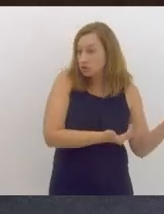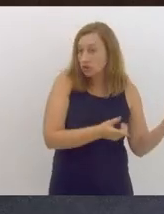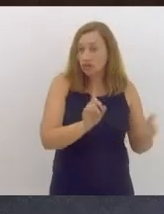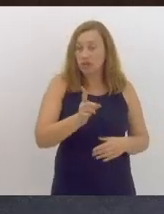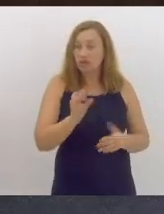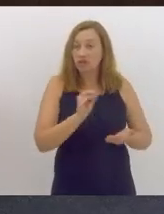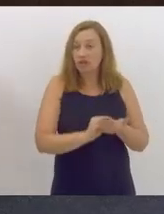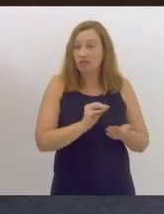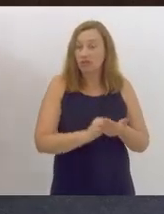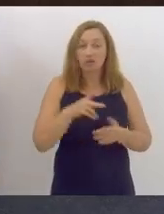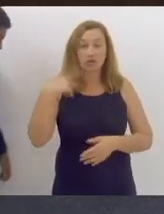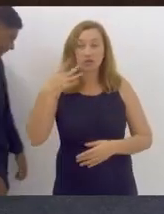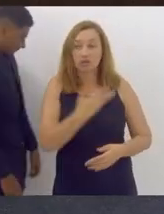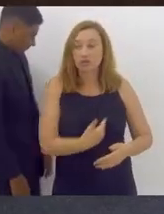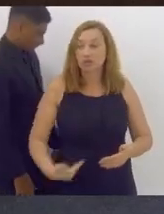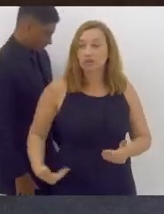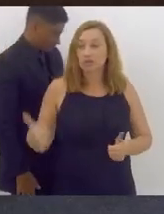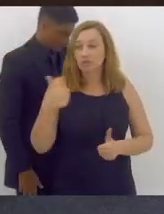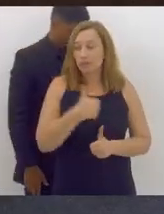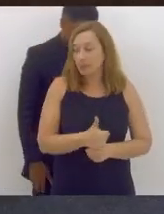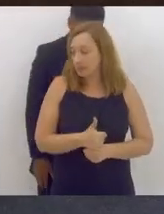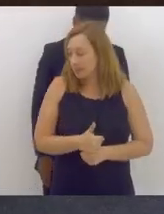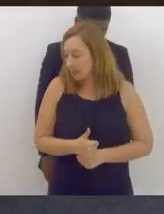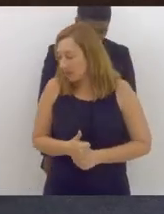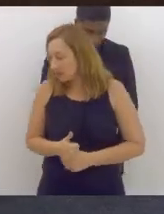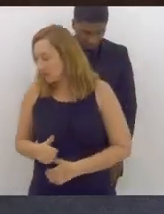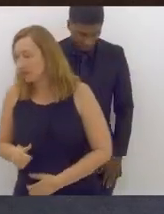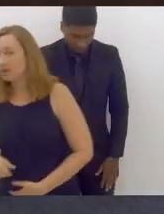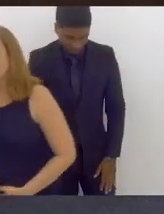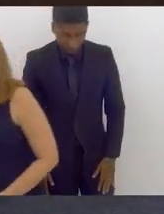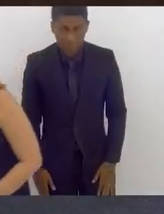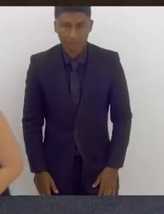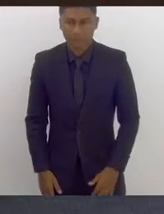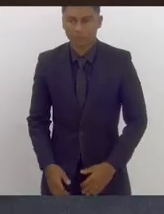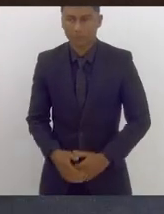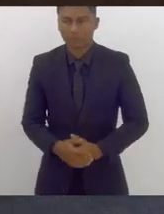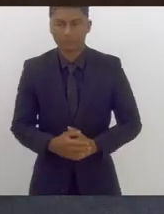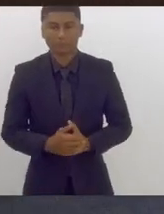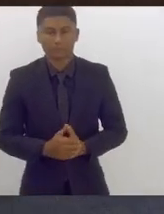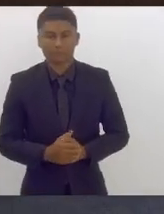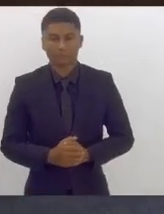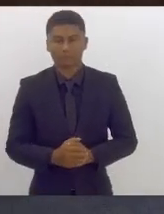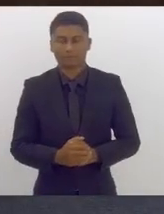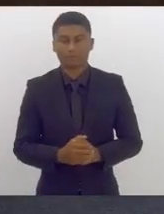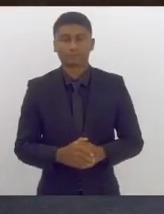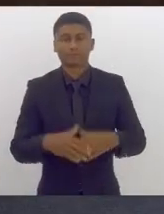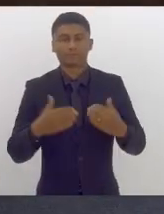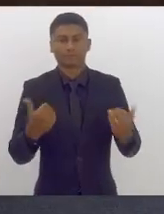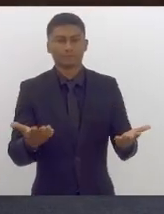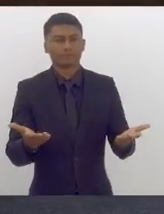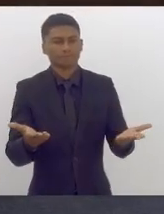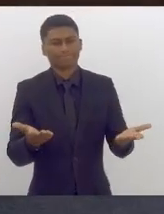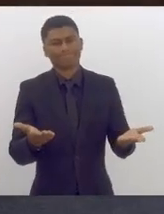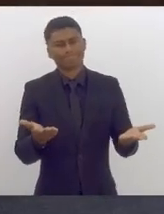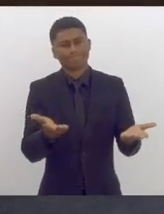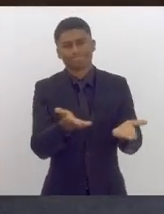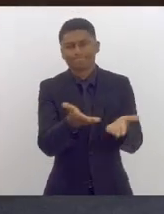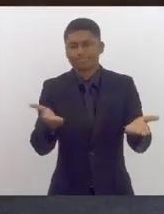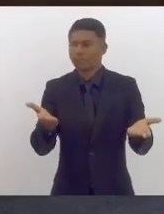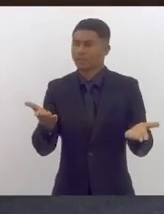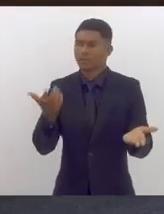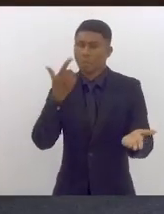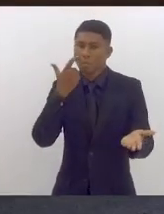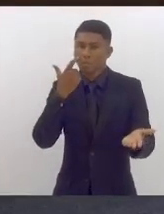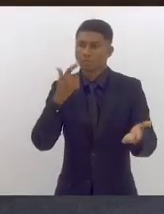da falta de políticas públicas, de uma escola que seja atraente para essa juventude, de uma oportunidade de